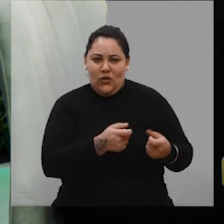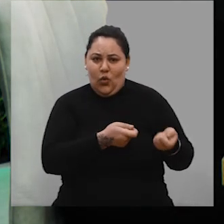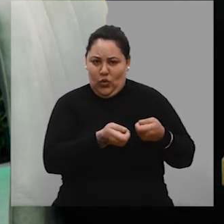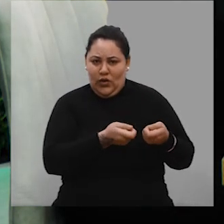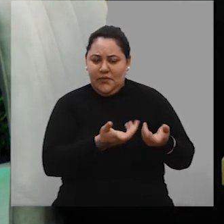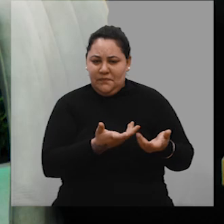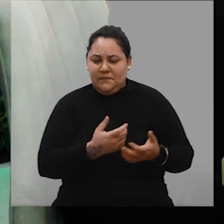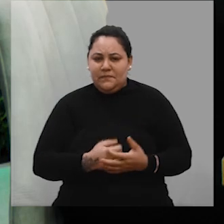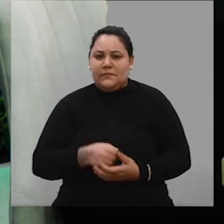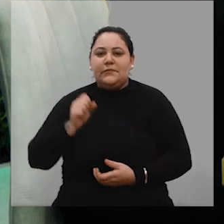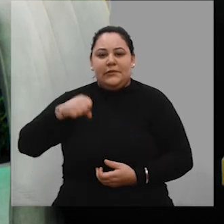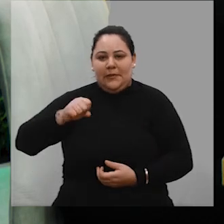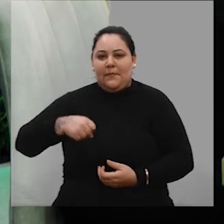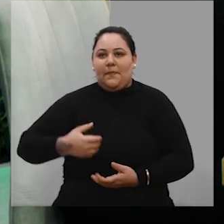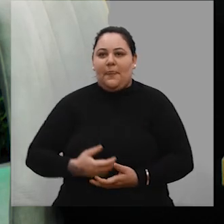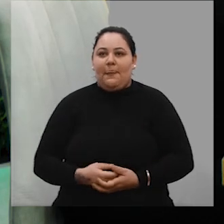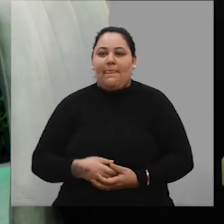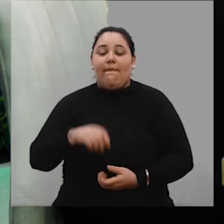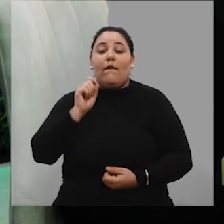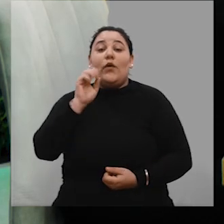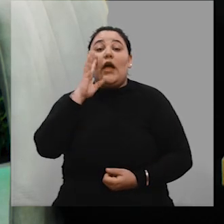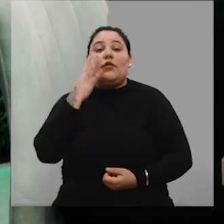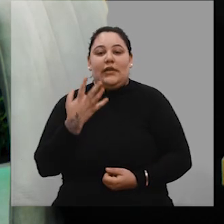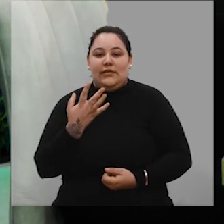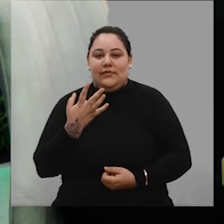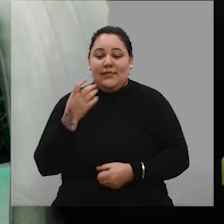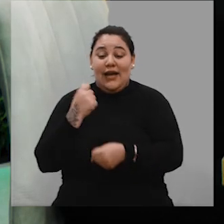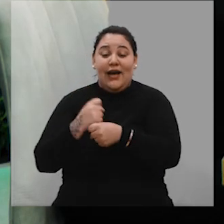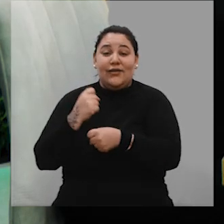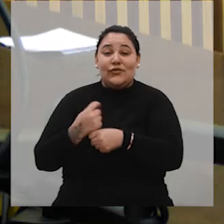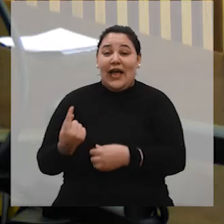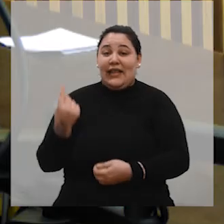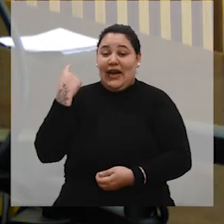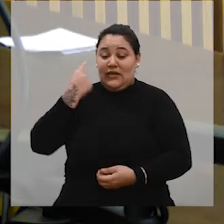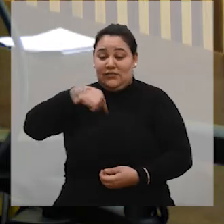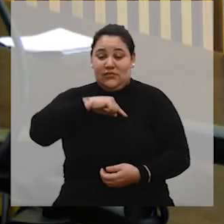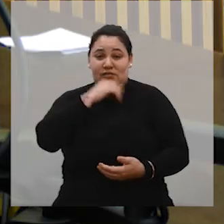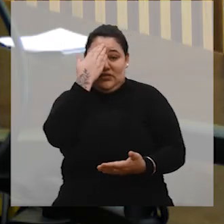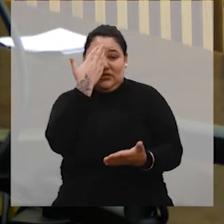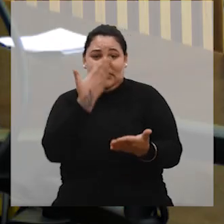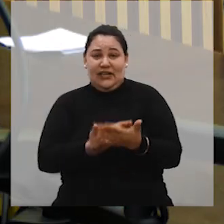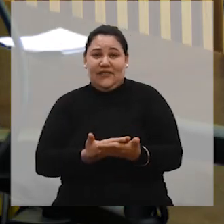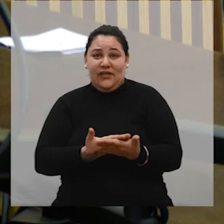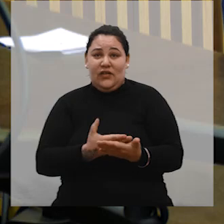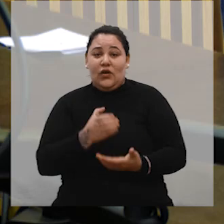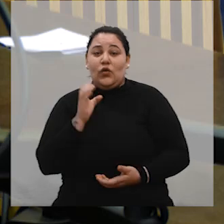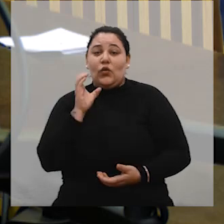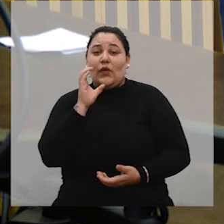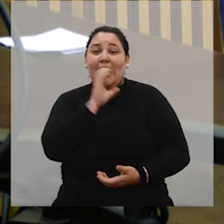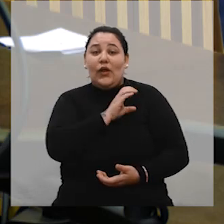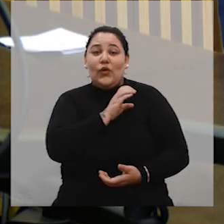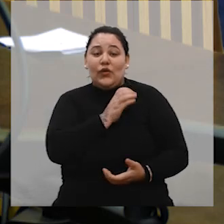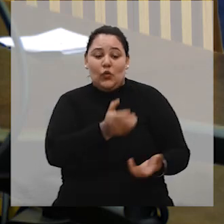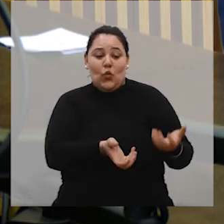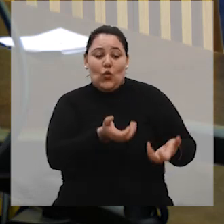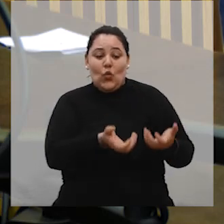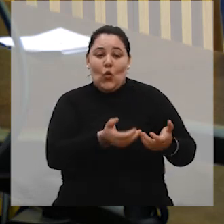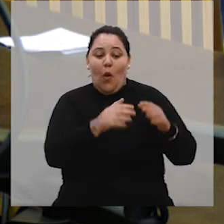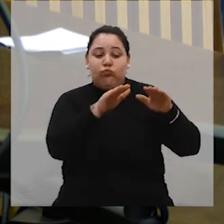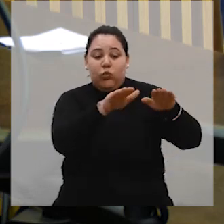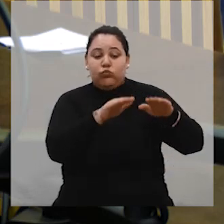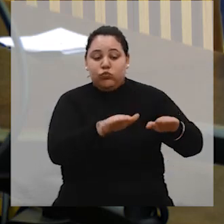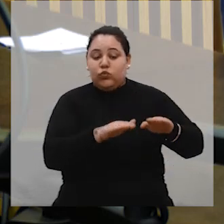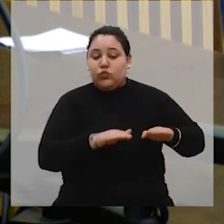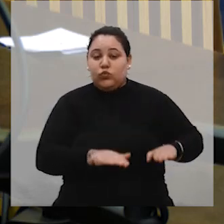isso? Sim. Tem. É que assim, o que acontece? Antigamente, a gente acreditava que o calor do forno